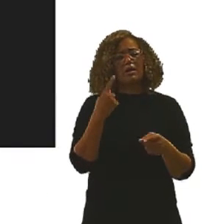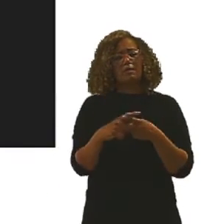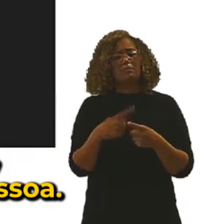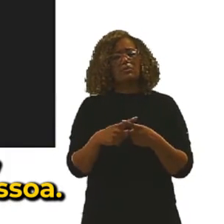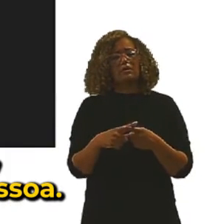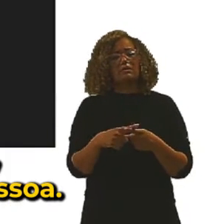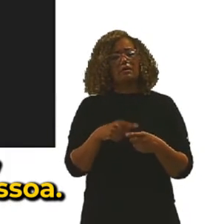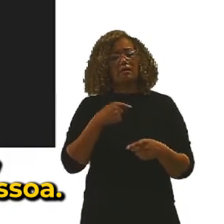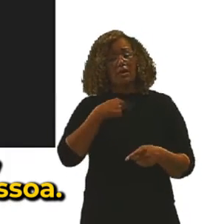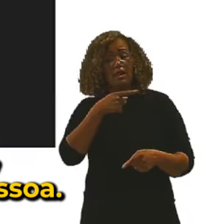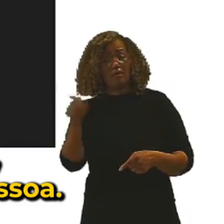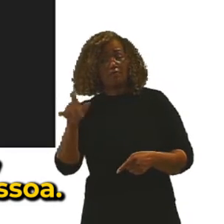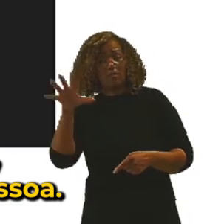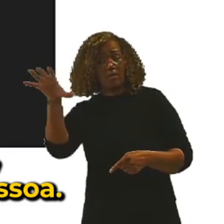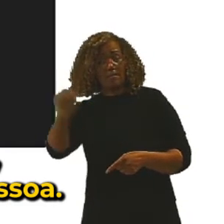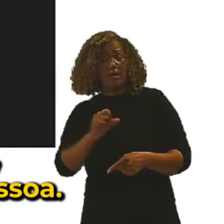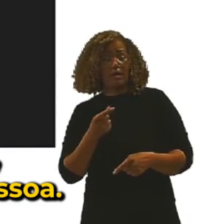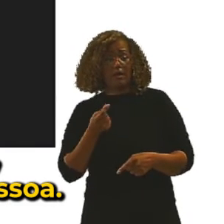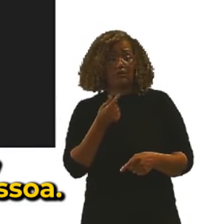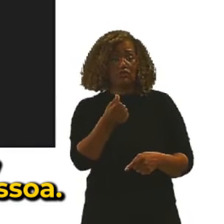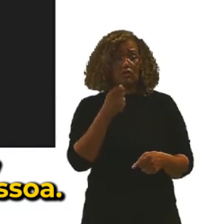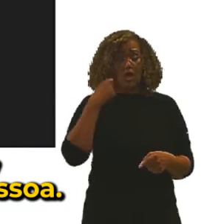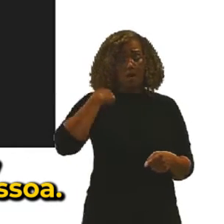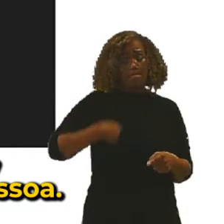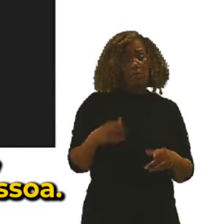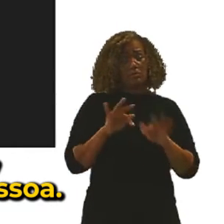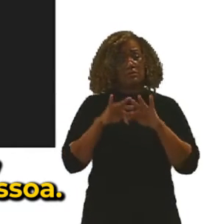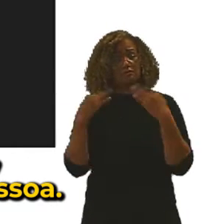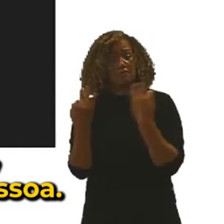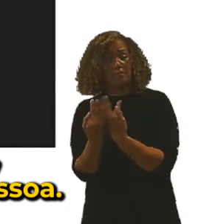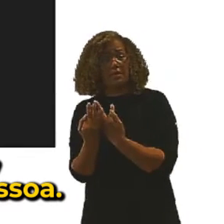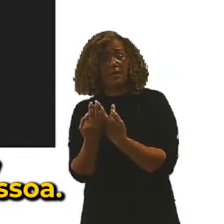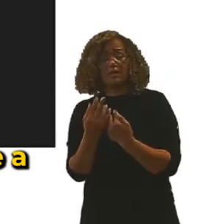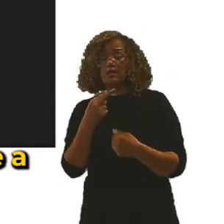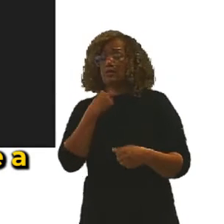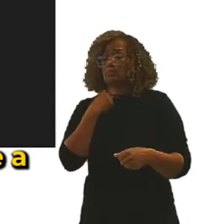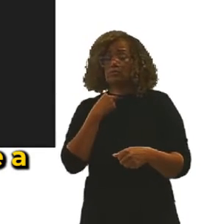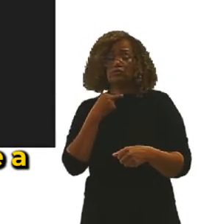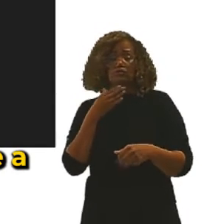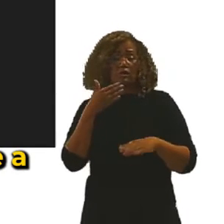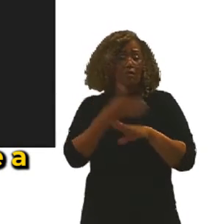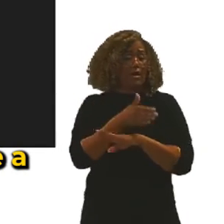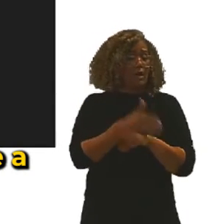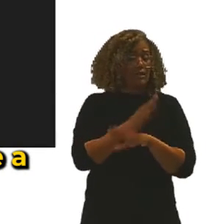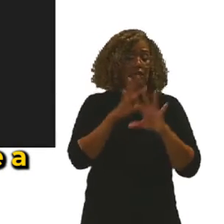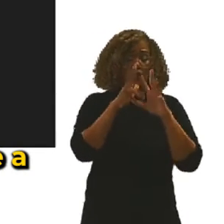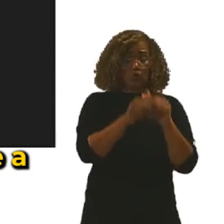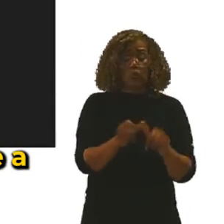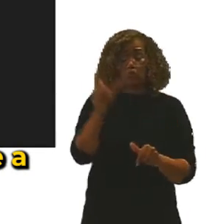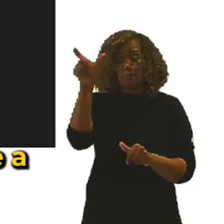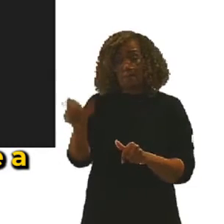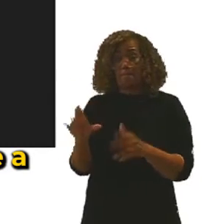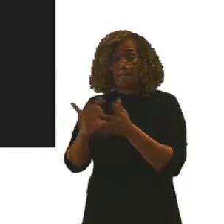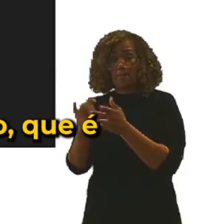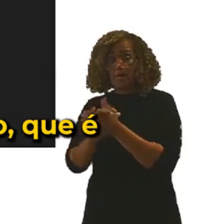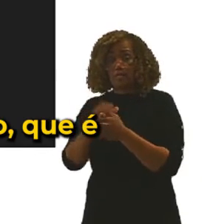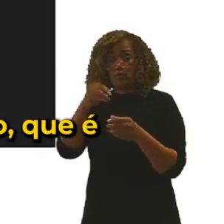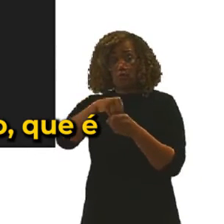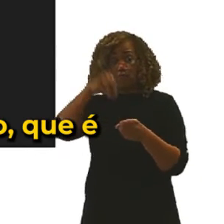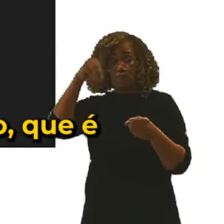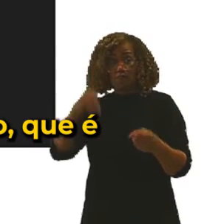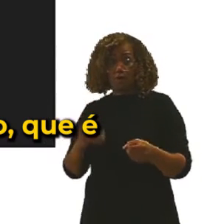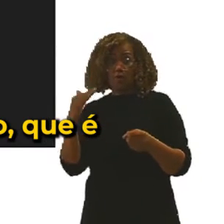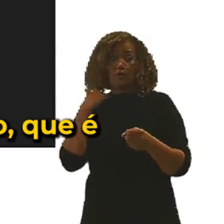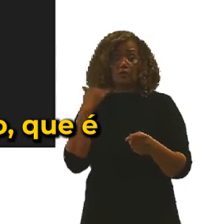resgatar, né, um Bolsa Família na agência bancária. Durante o Covid só podia entrar uma pessoa, então o marido ficou de fora, e ela teve a oportunidade, diante